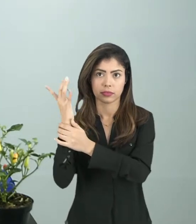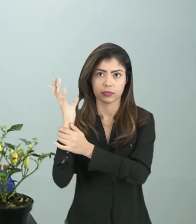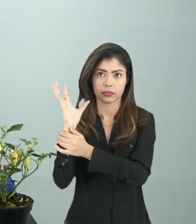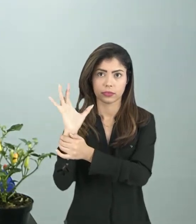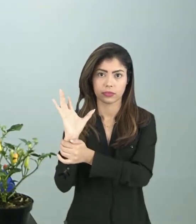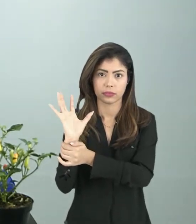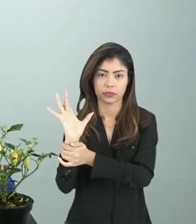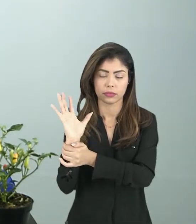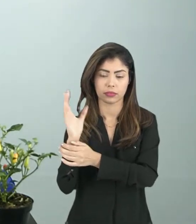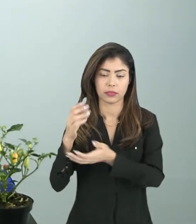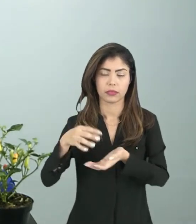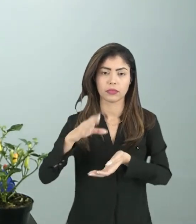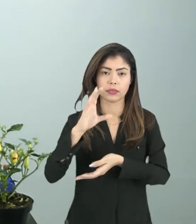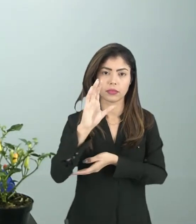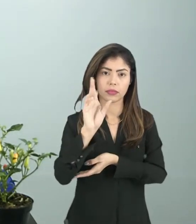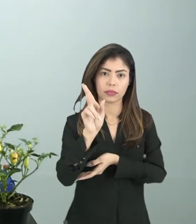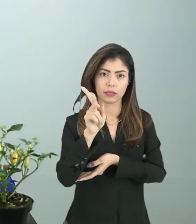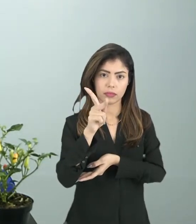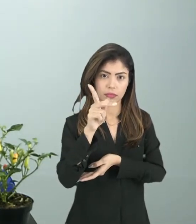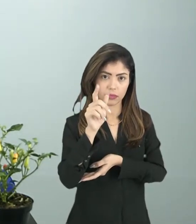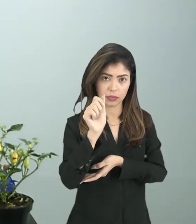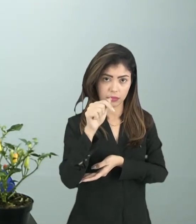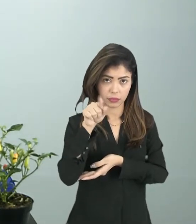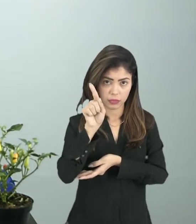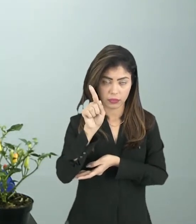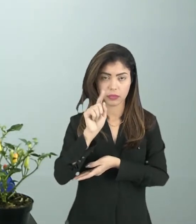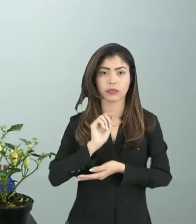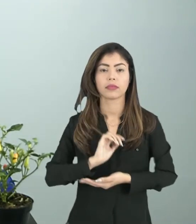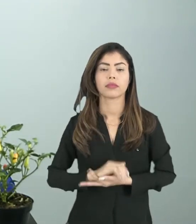chá. Muita gente gosta.